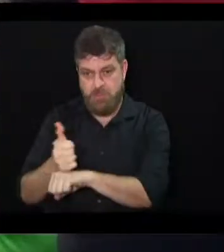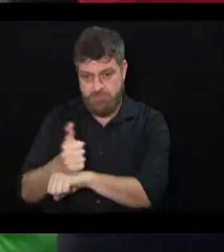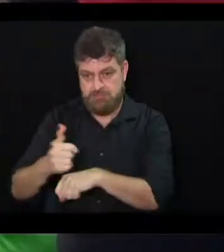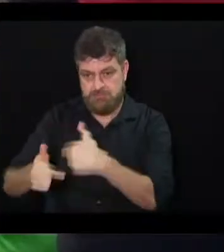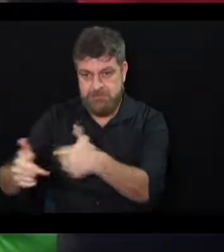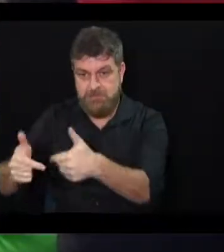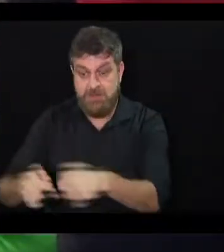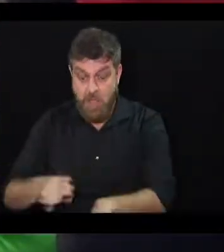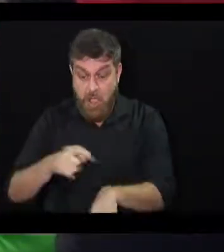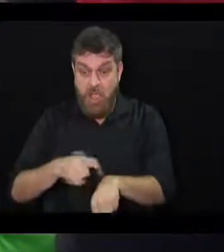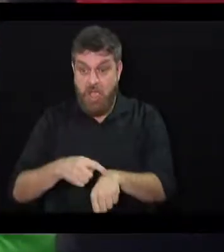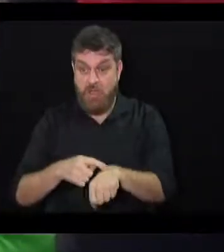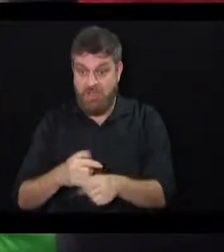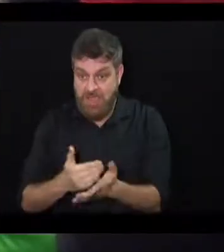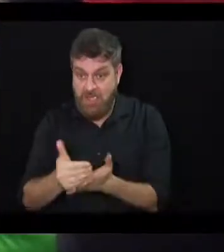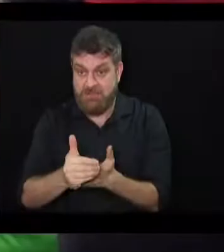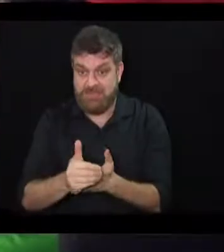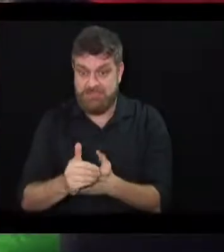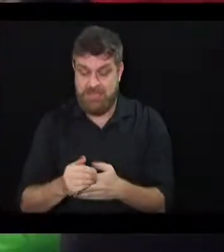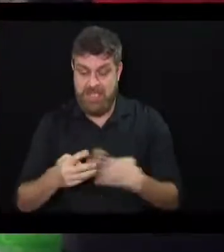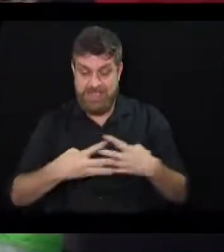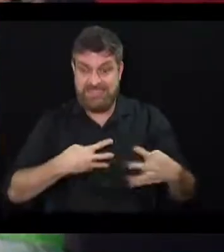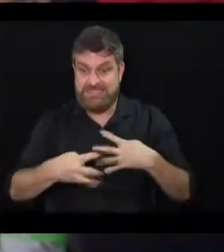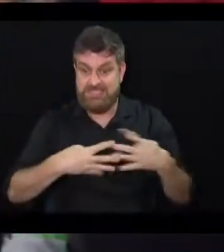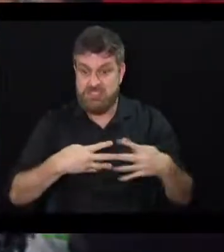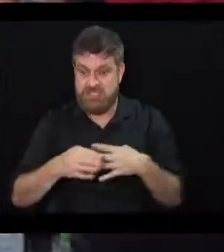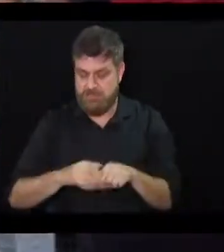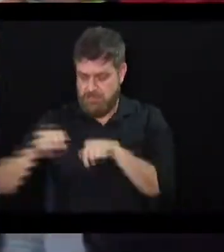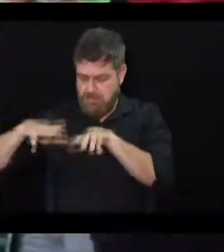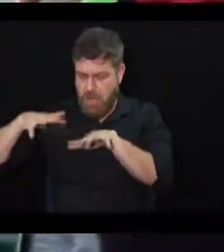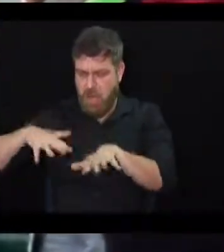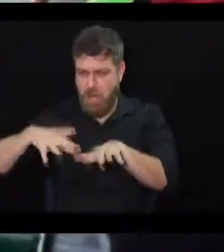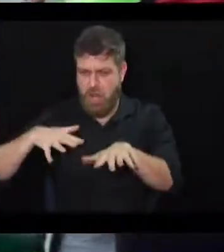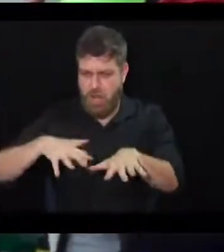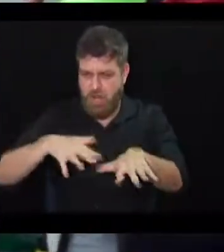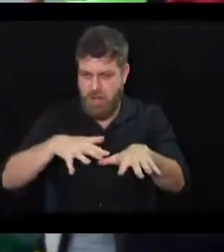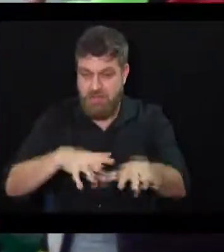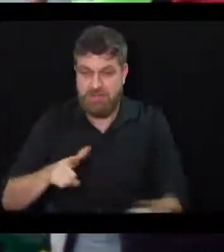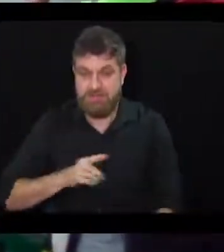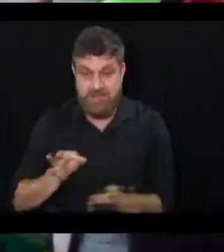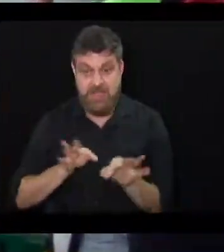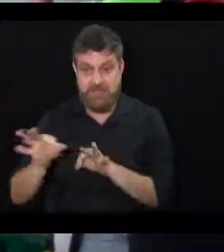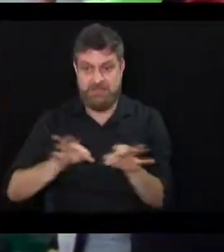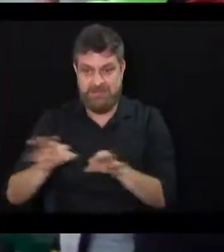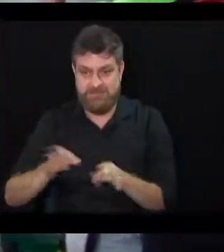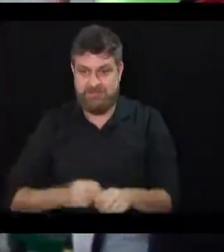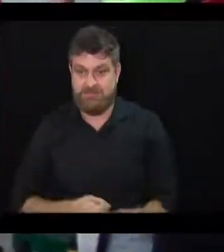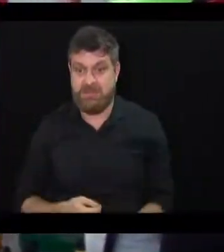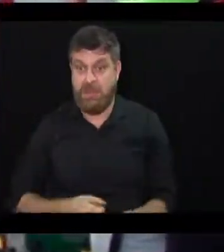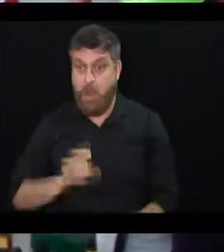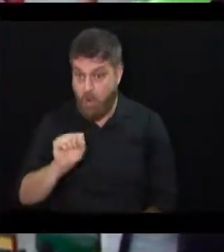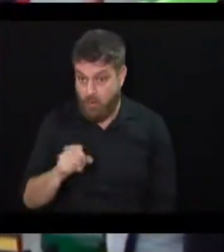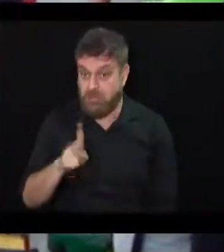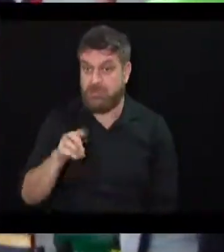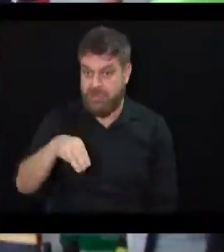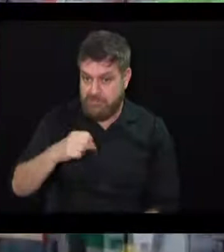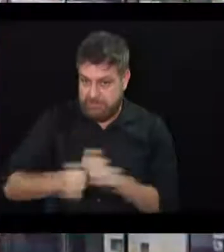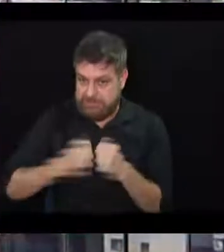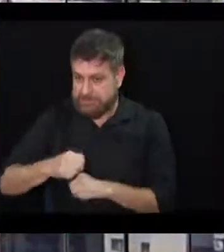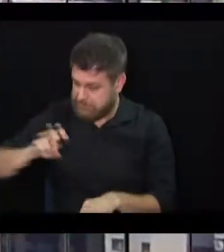chegando a hora, a Corrida Mata Santa Genebra 2019. Se prepare para correr 8